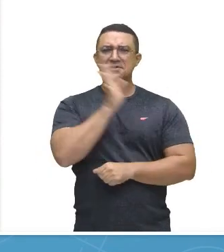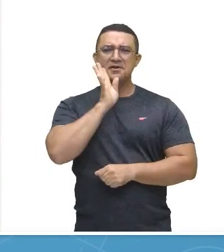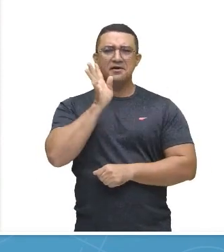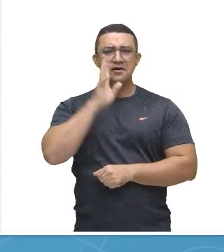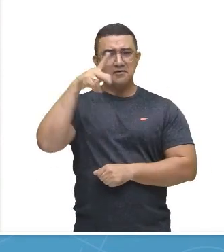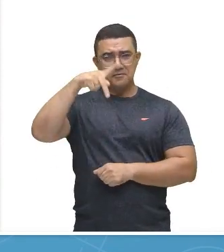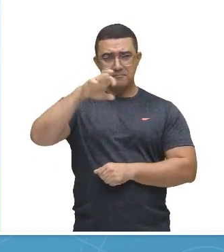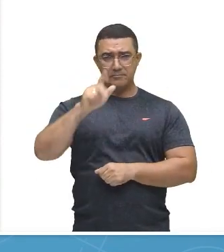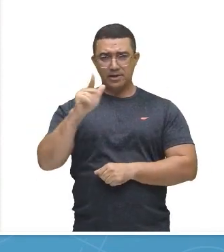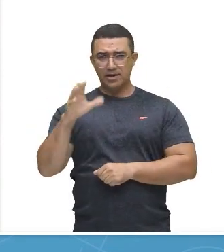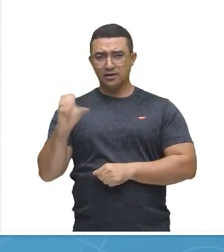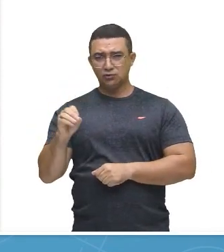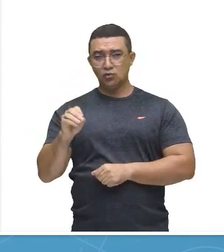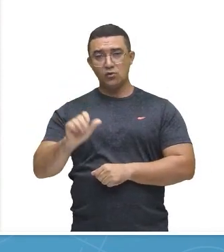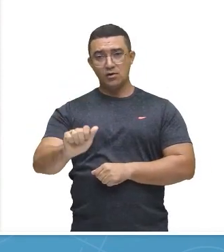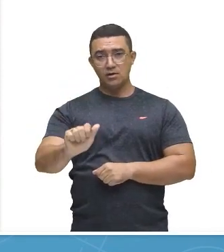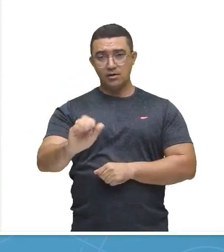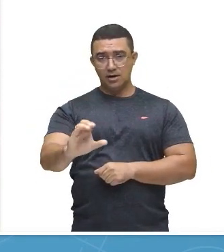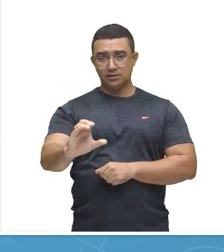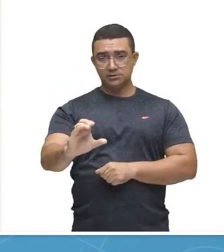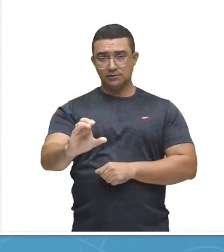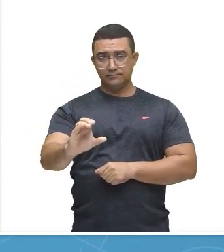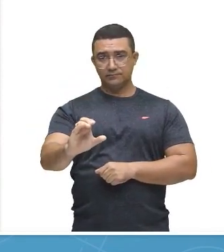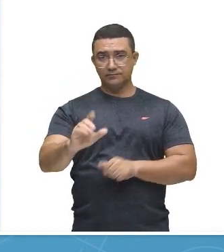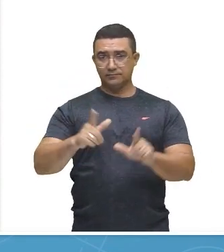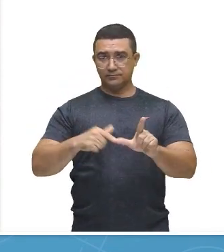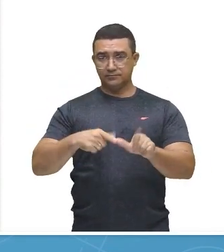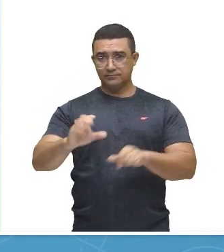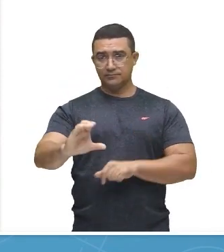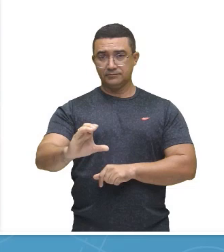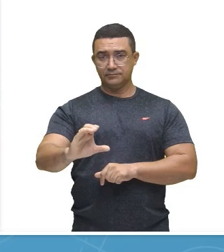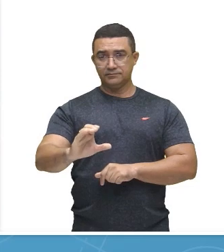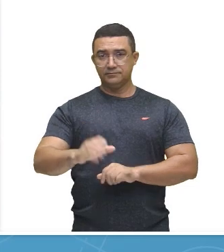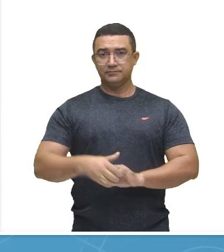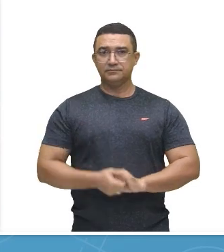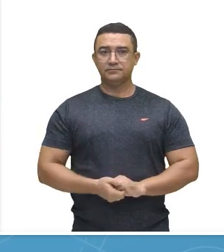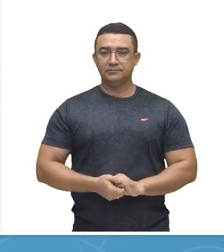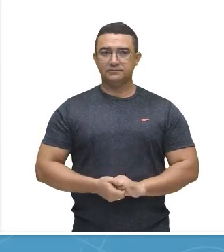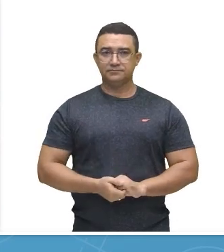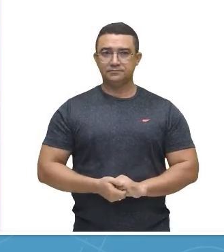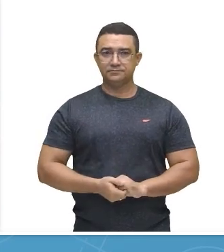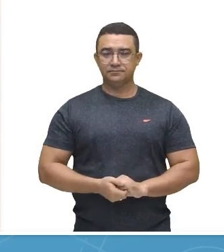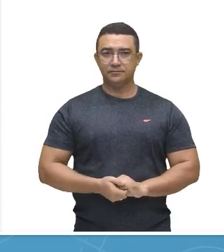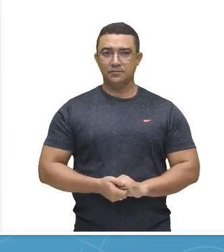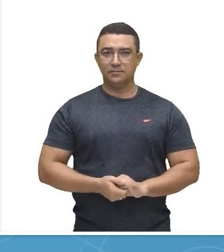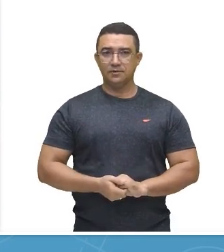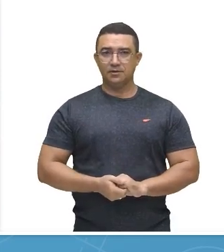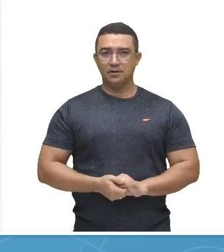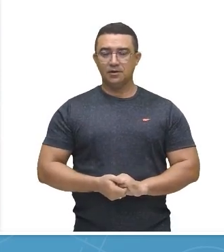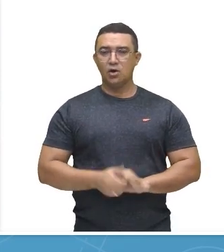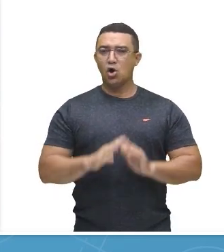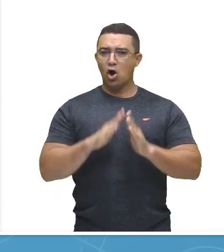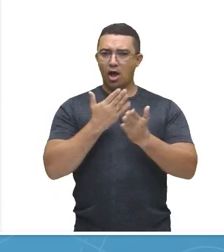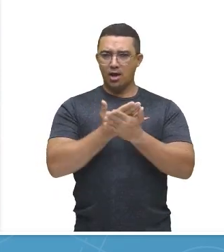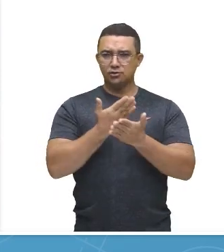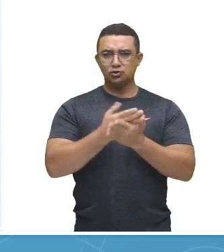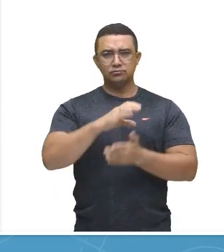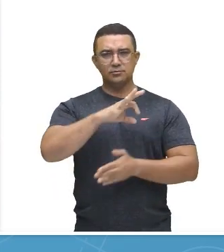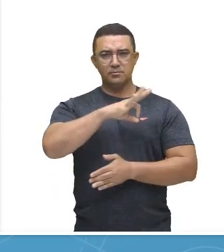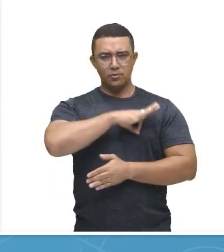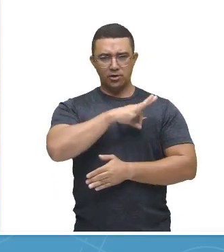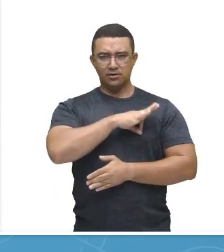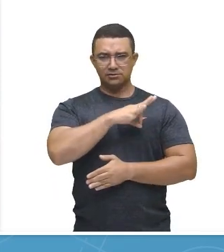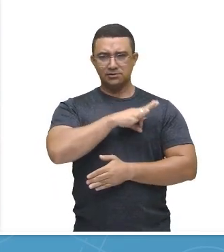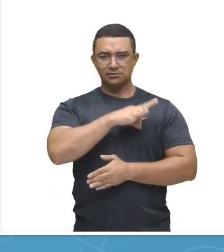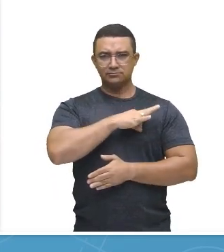Pedro. Pedro está sugerindo letra C, tá bom? Letra C. CMPM 8, é o Guilherme também participando. Olha que